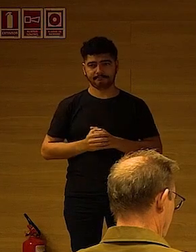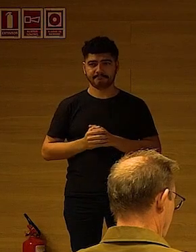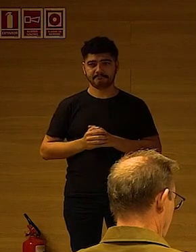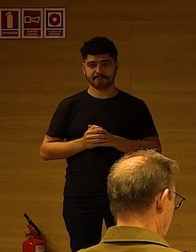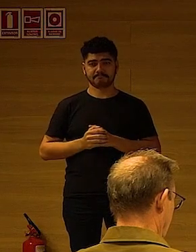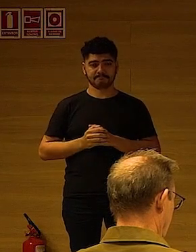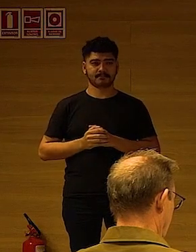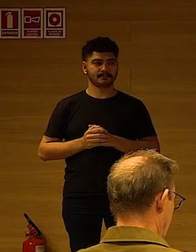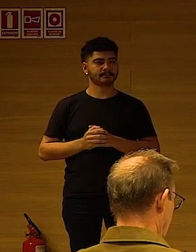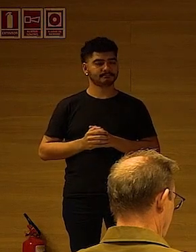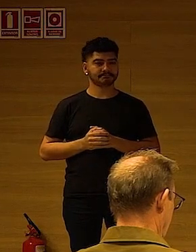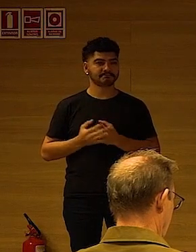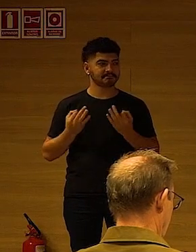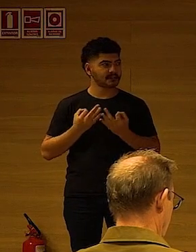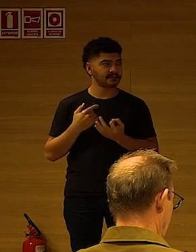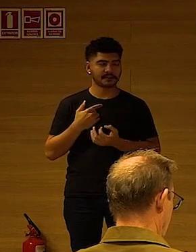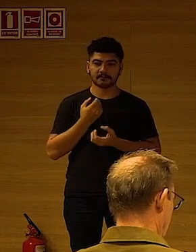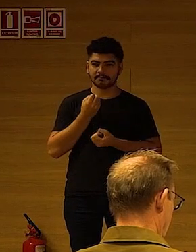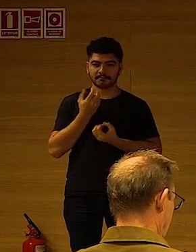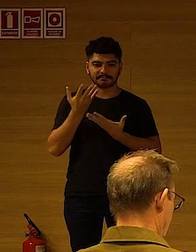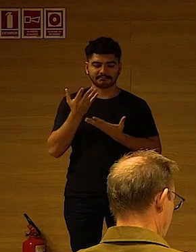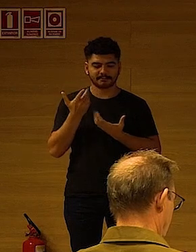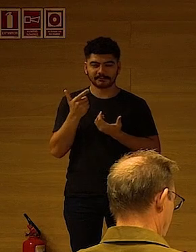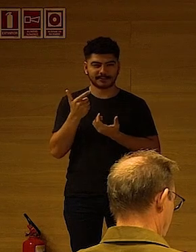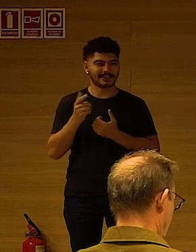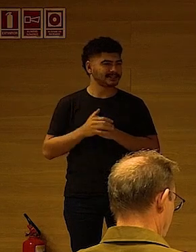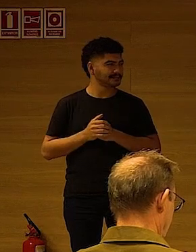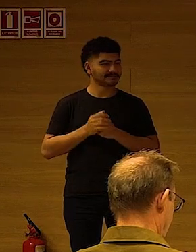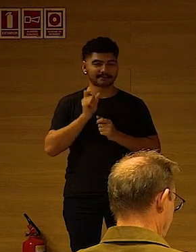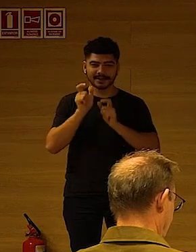Perfeito. Eu fiquei agora sem palavras, né? Espalavrei aqui. Vamos palavrar.